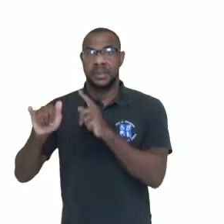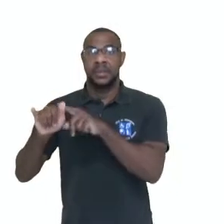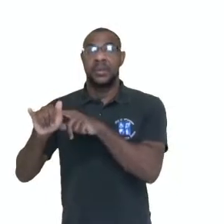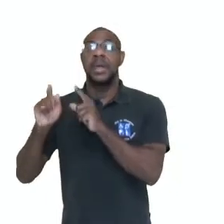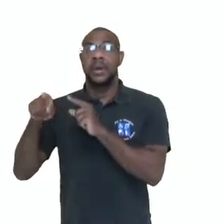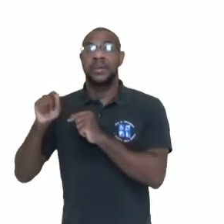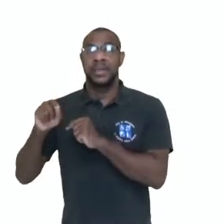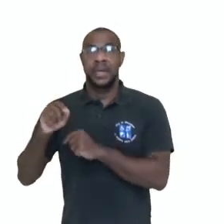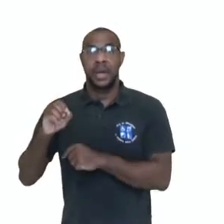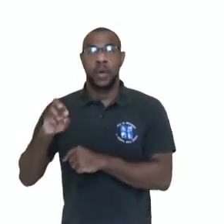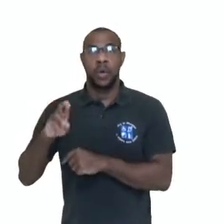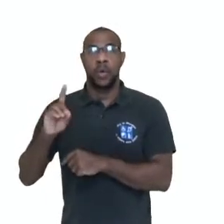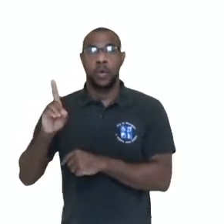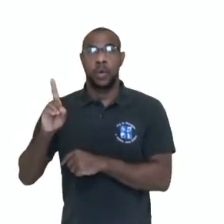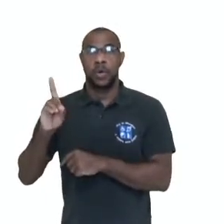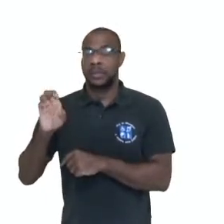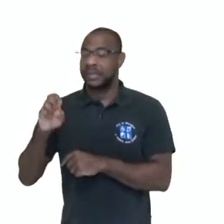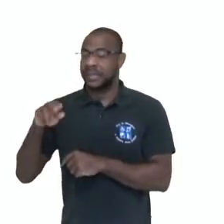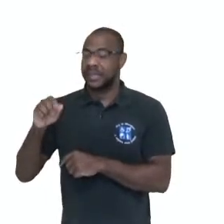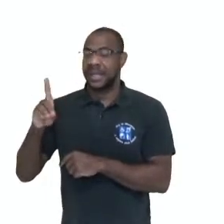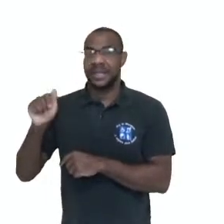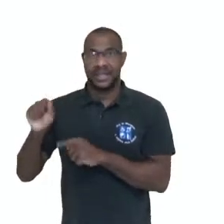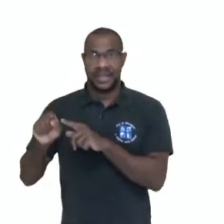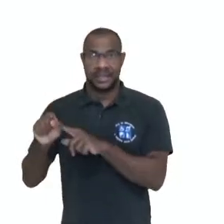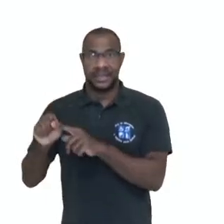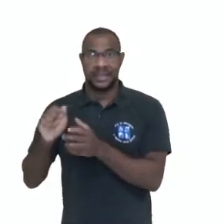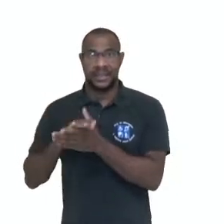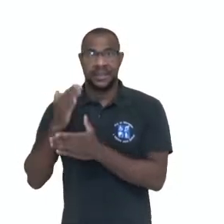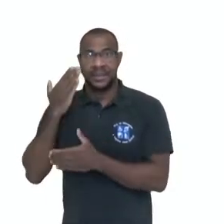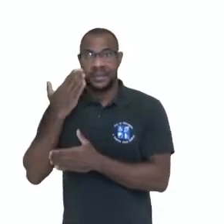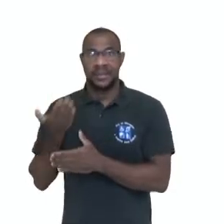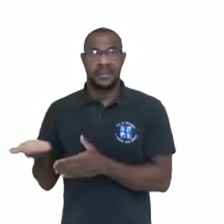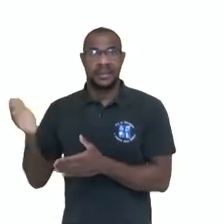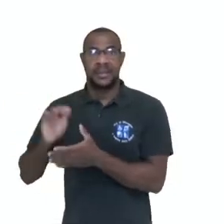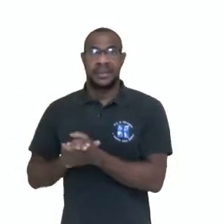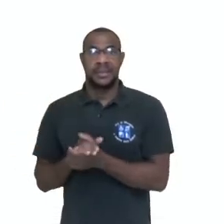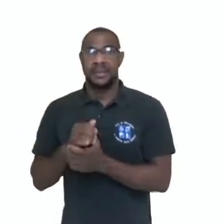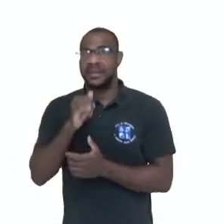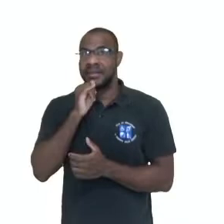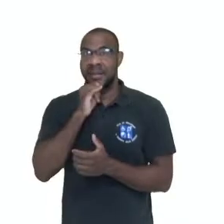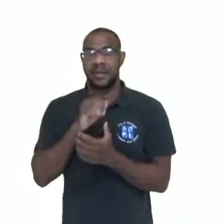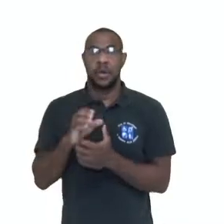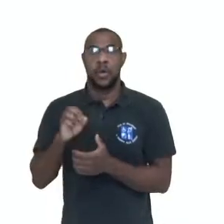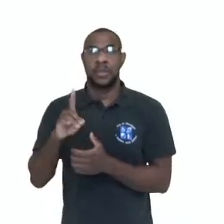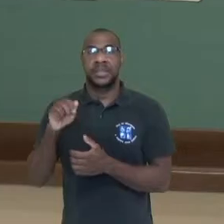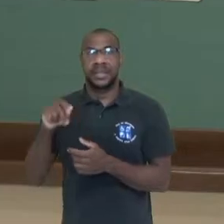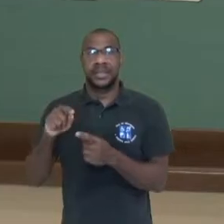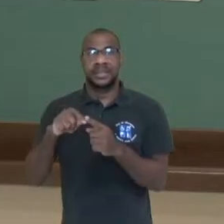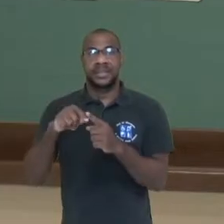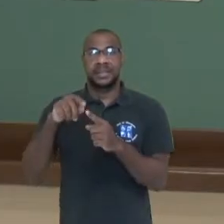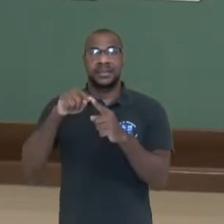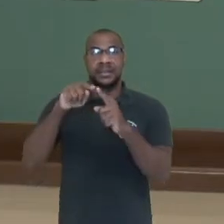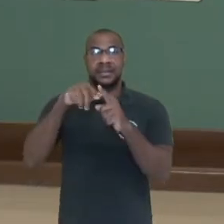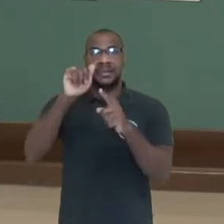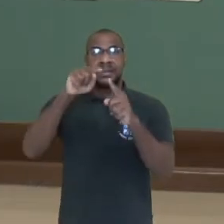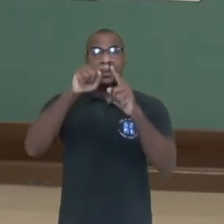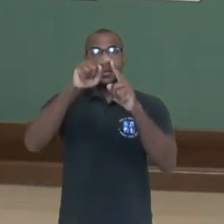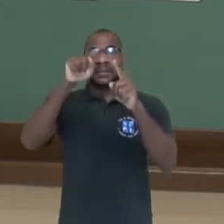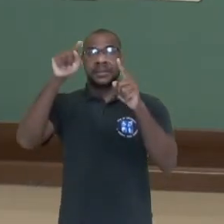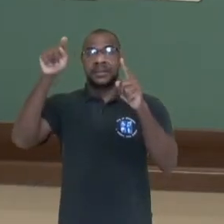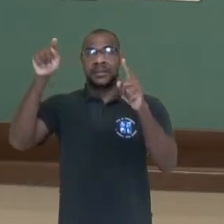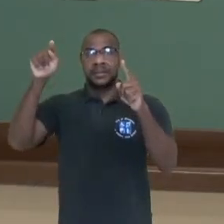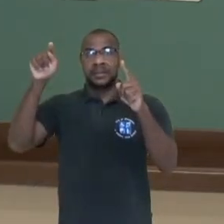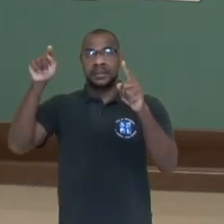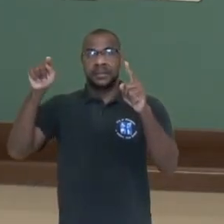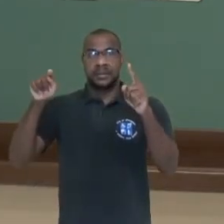aqui. Qual é a coordenada dele? É em x, 2, no caso desse exemplo, e em